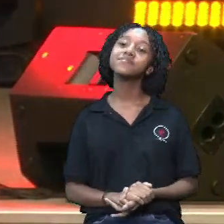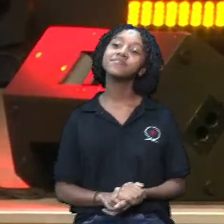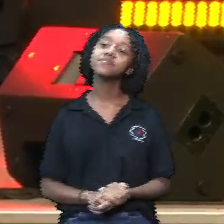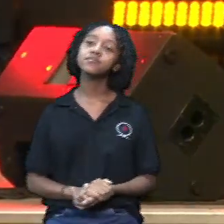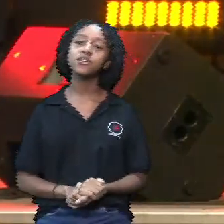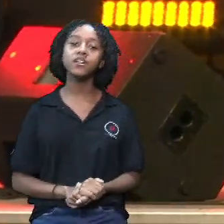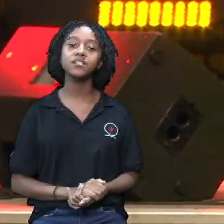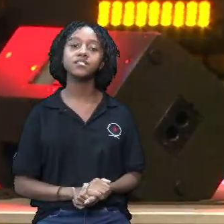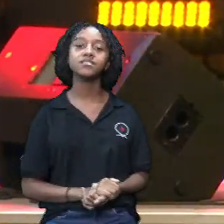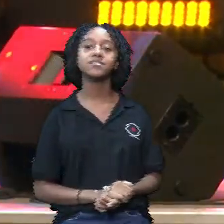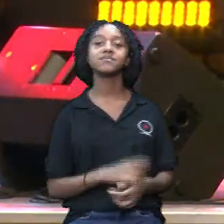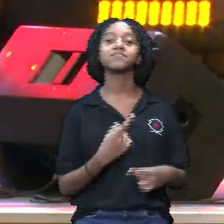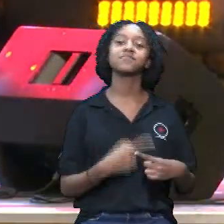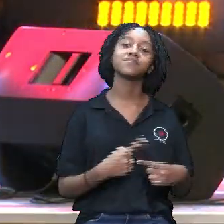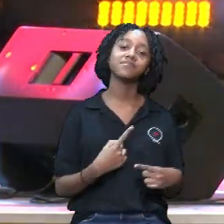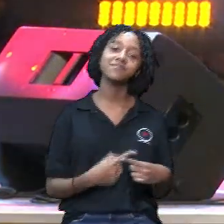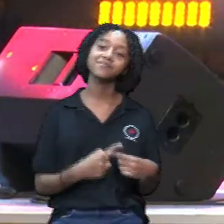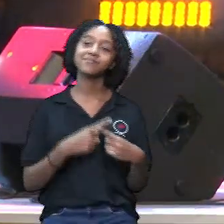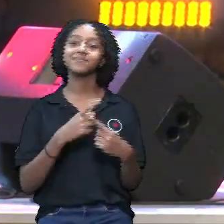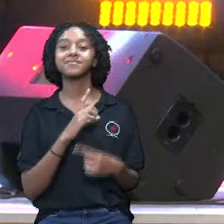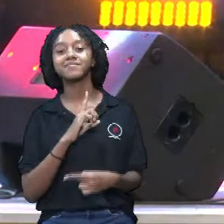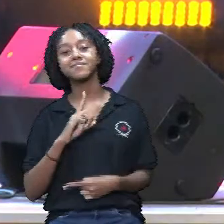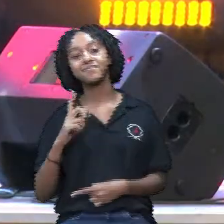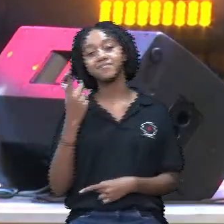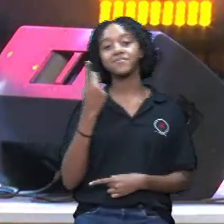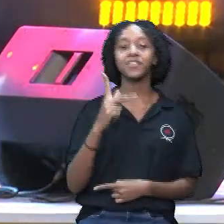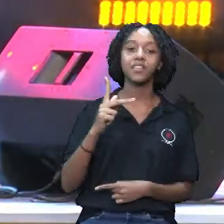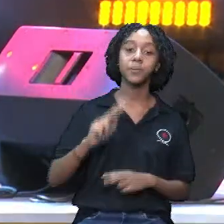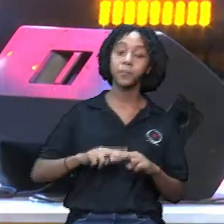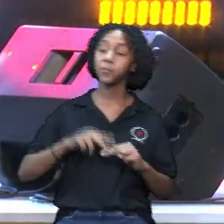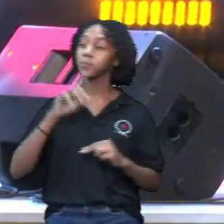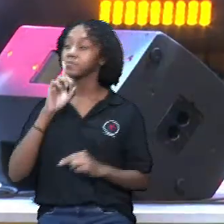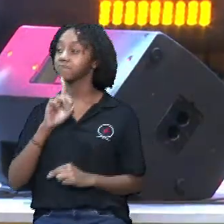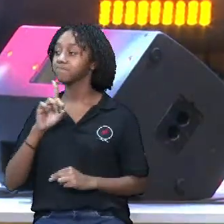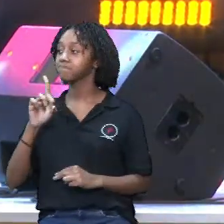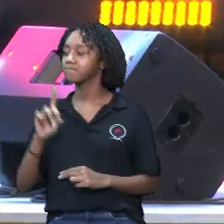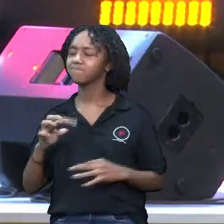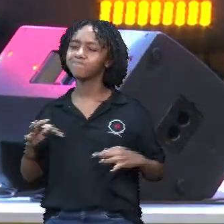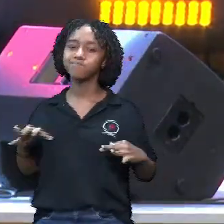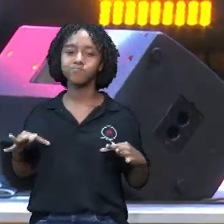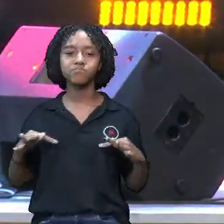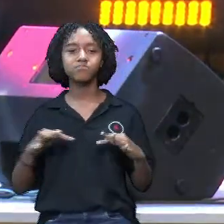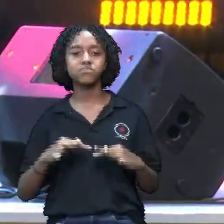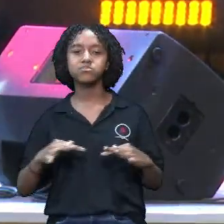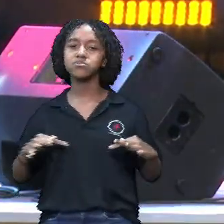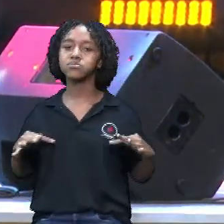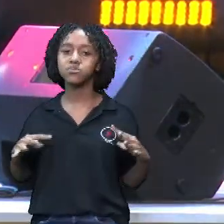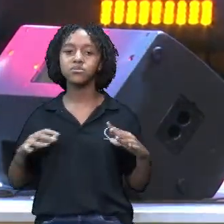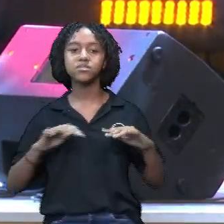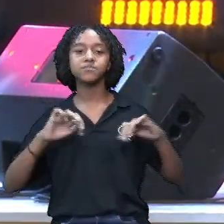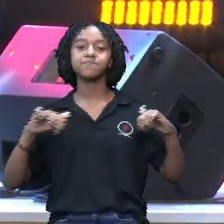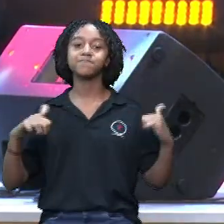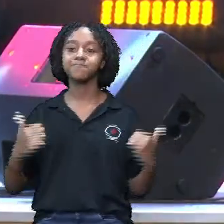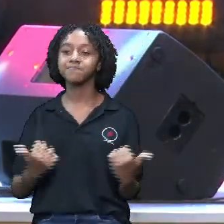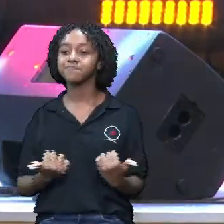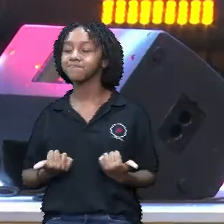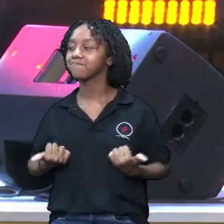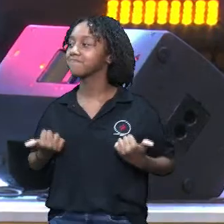Porque dele, por ele, para ele